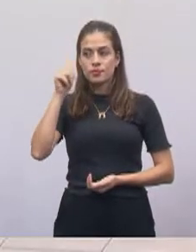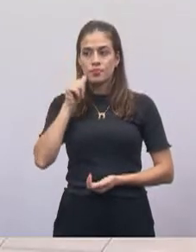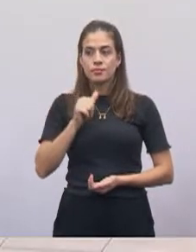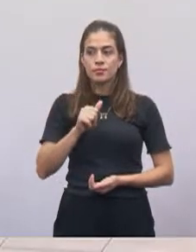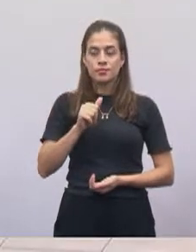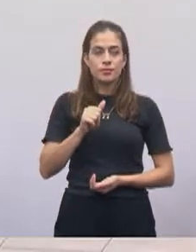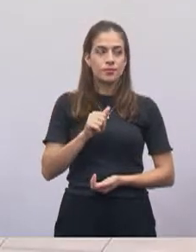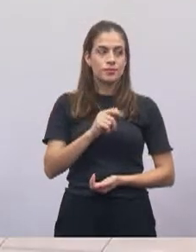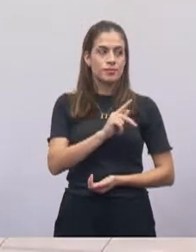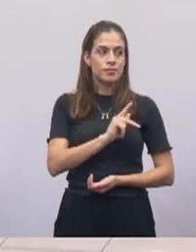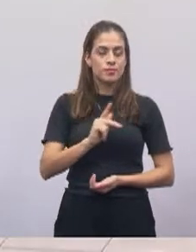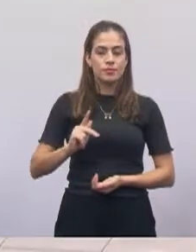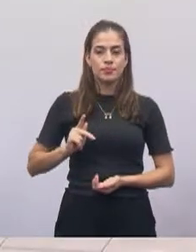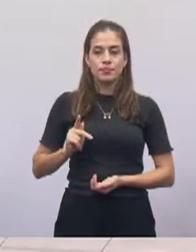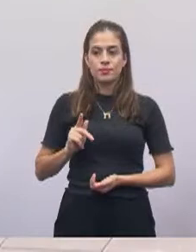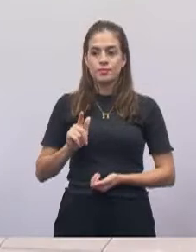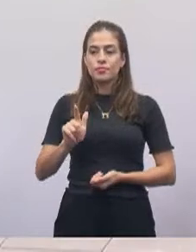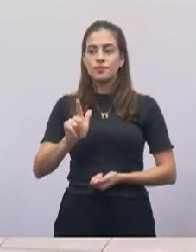temos quórum.